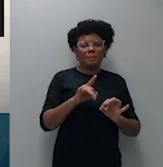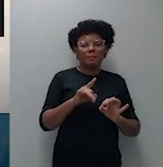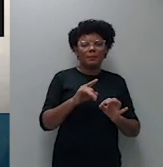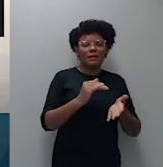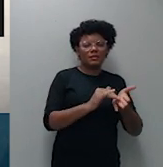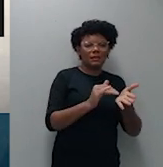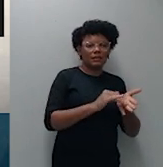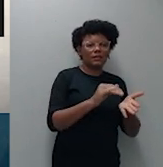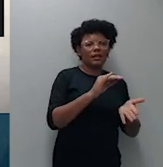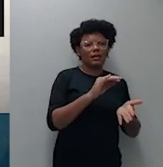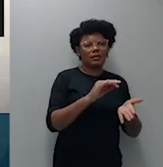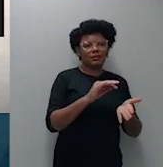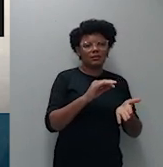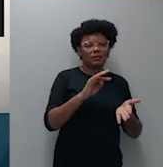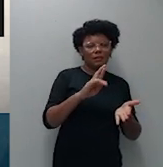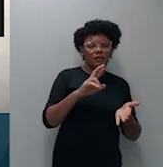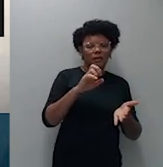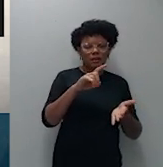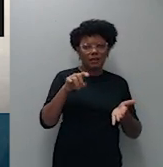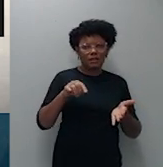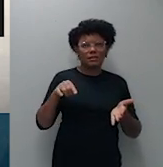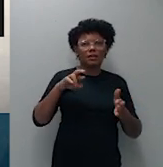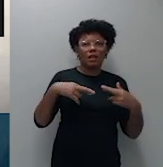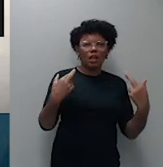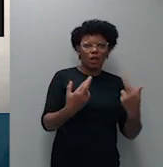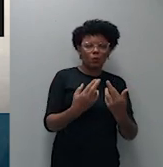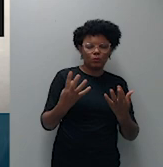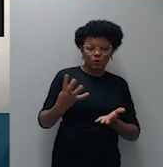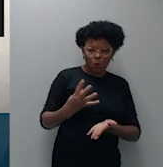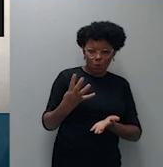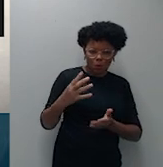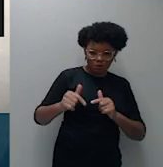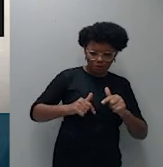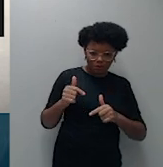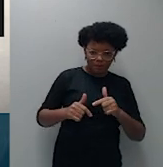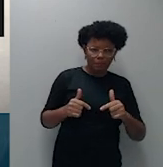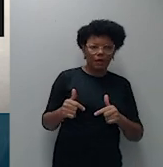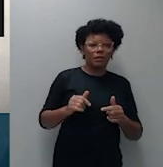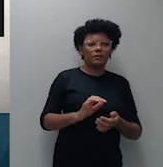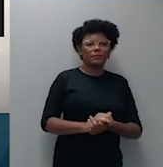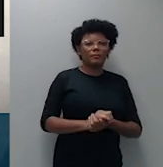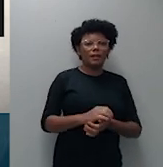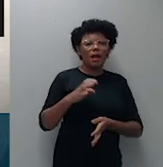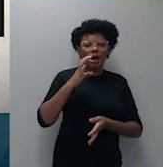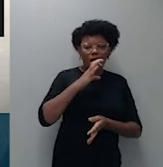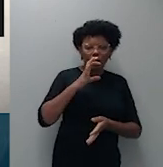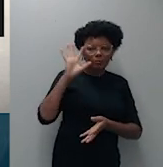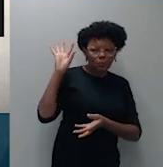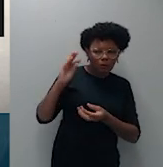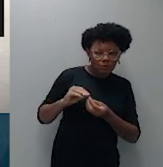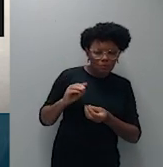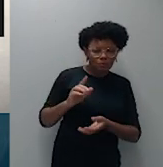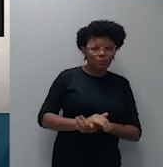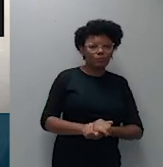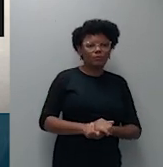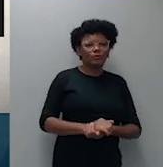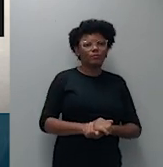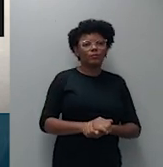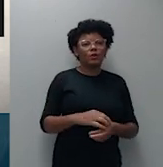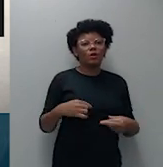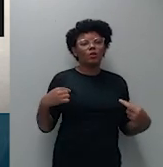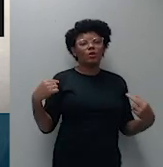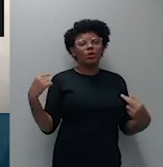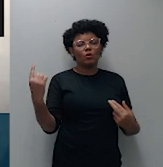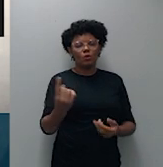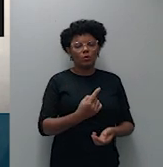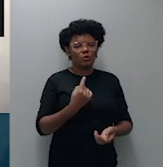Tereza servidores da quarta turma eu vou fazer um brevíssimo resumo nós